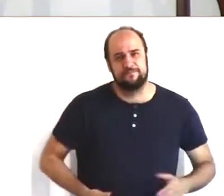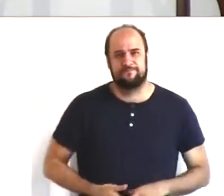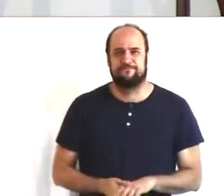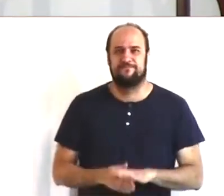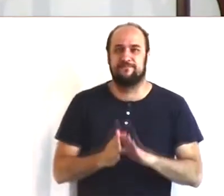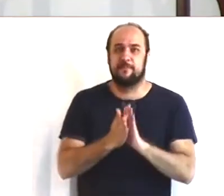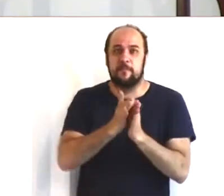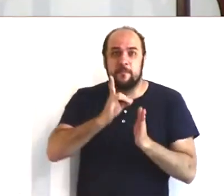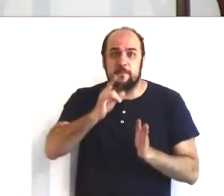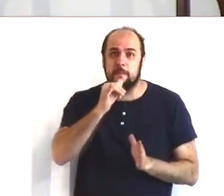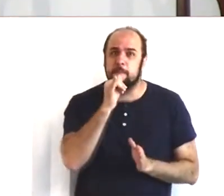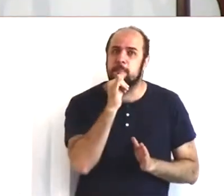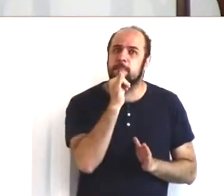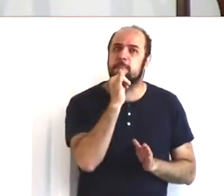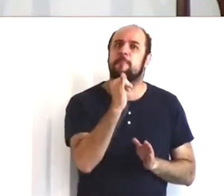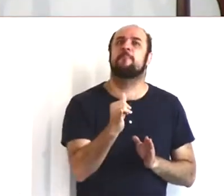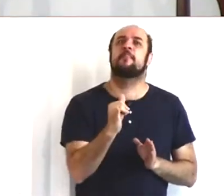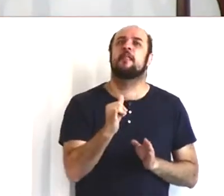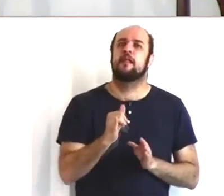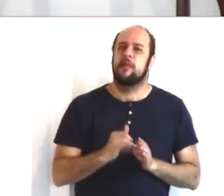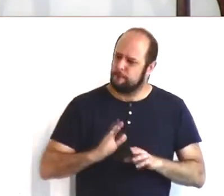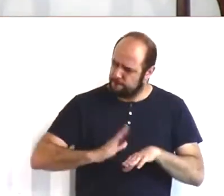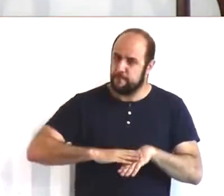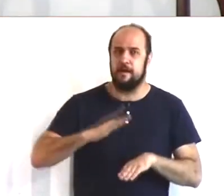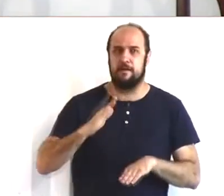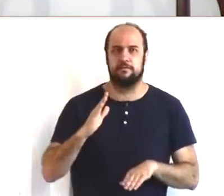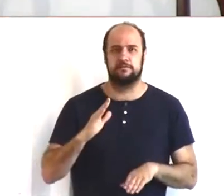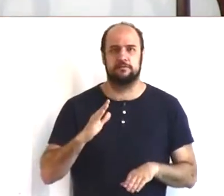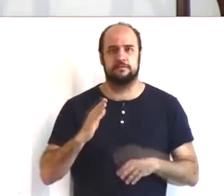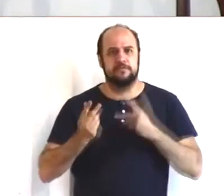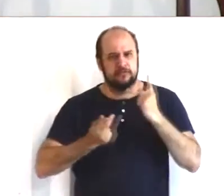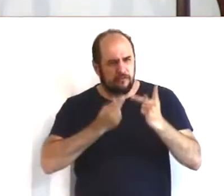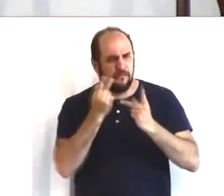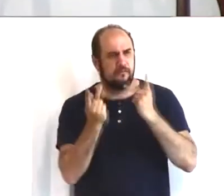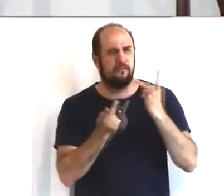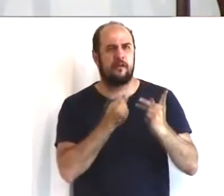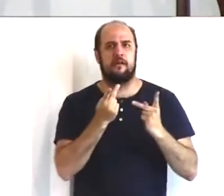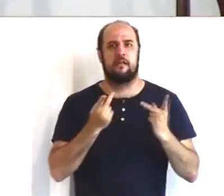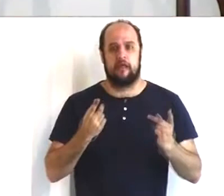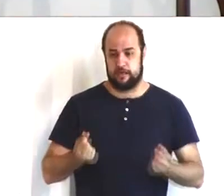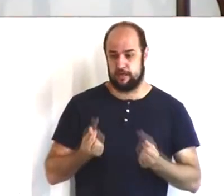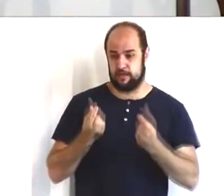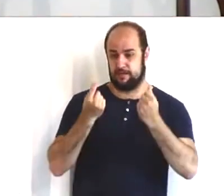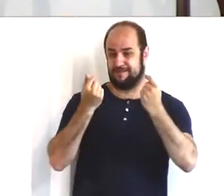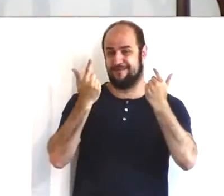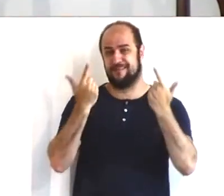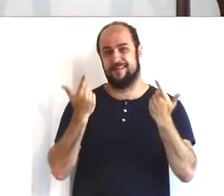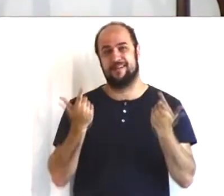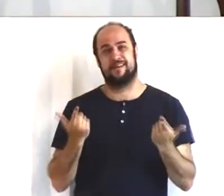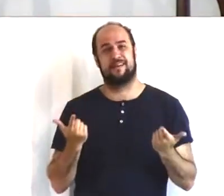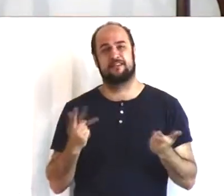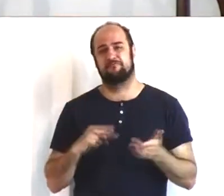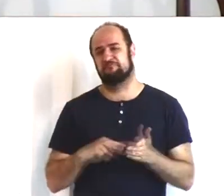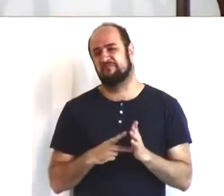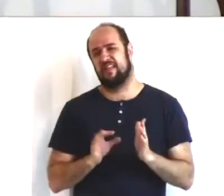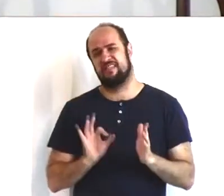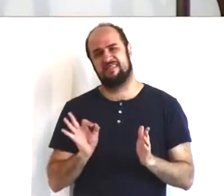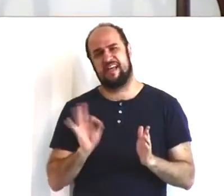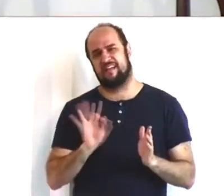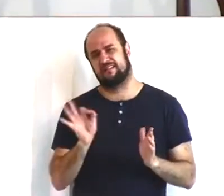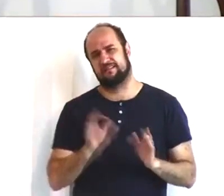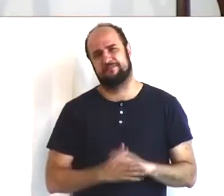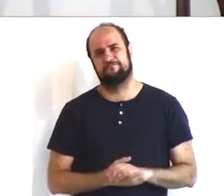a rigor, diz uma coisa muito mais. A palavra de Deus diz que a riqueza é insignificante